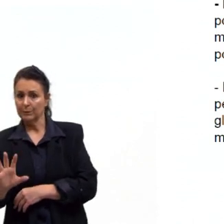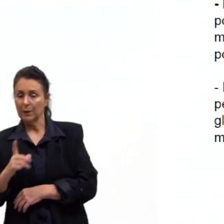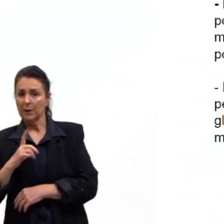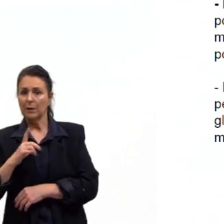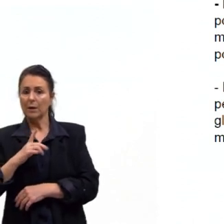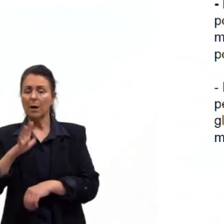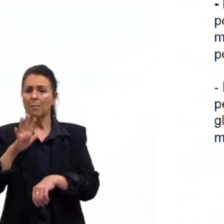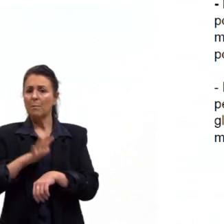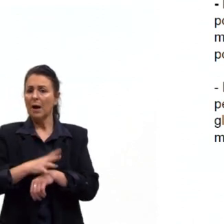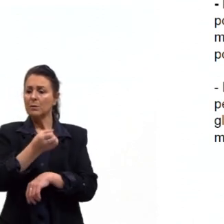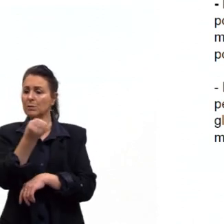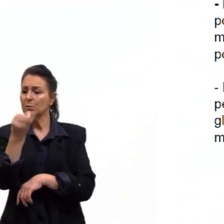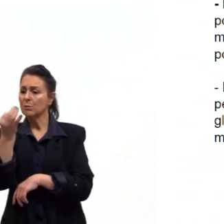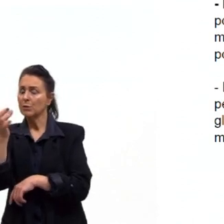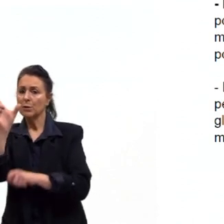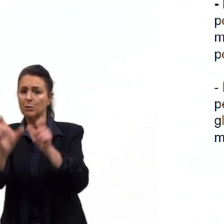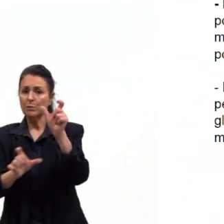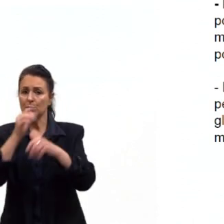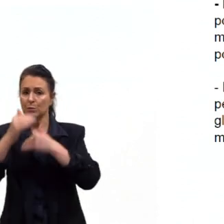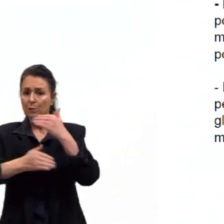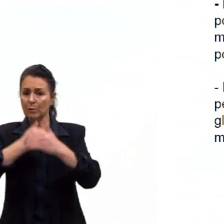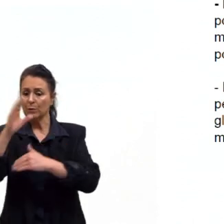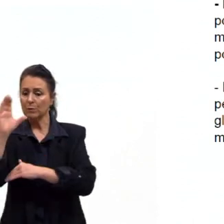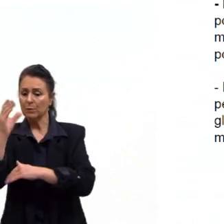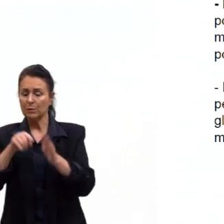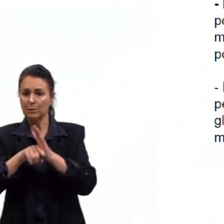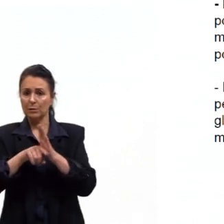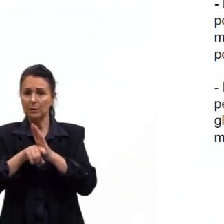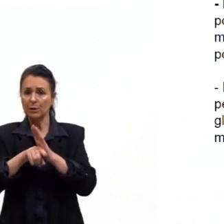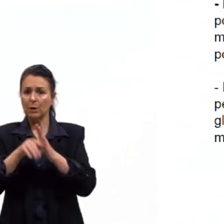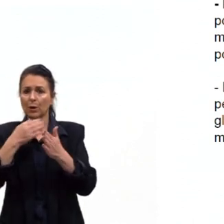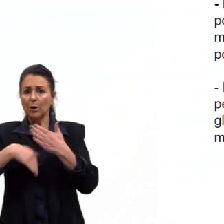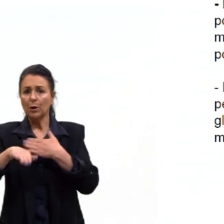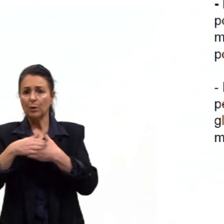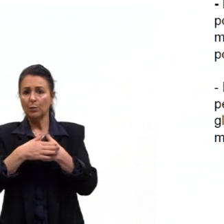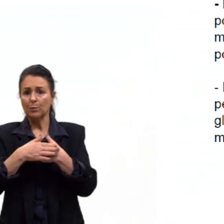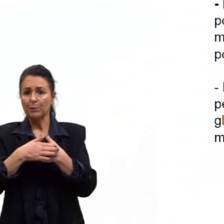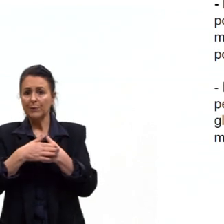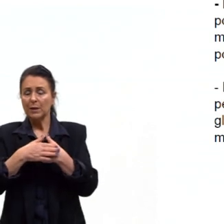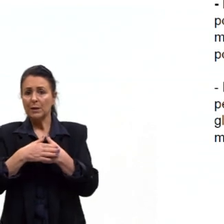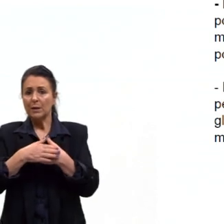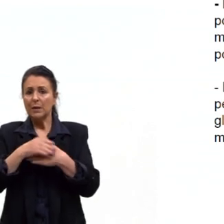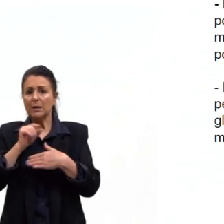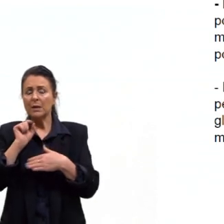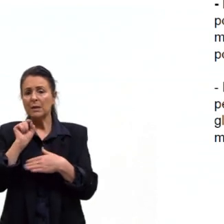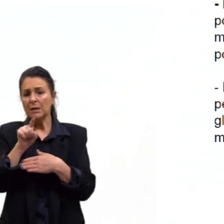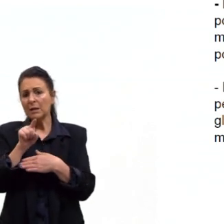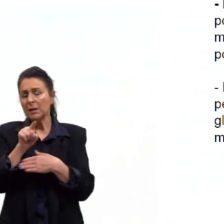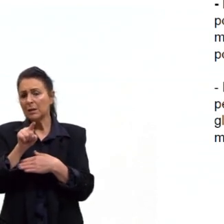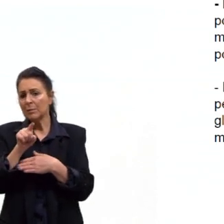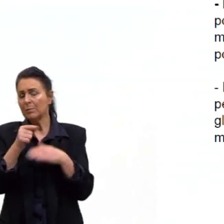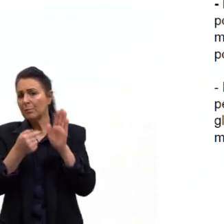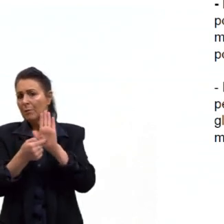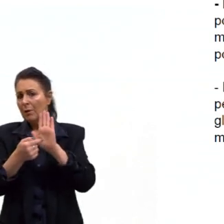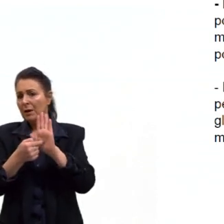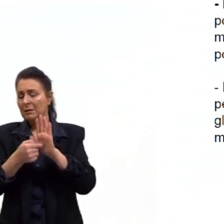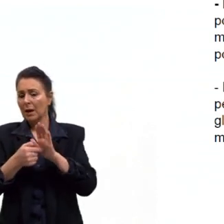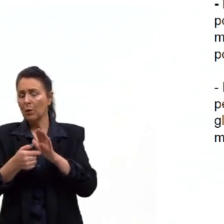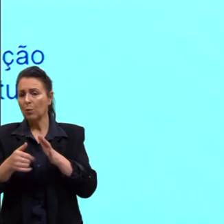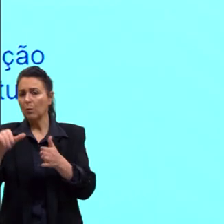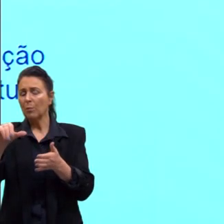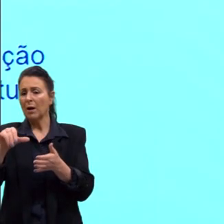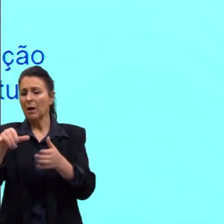demográfica né desenvolvimento da ciência da tecnologia toda aquela questão e ele coloca essa região concentrada então justamente